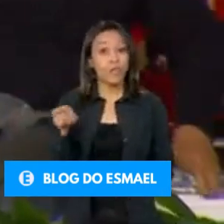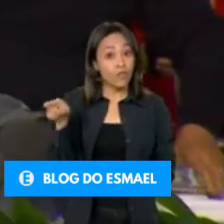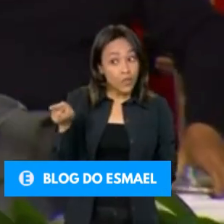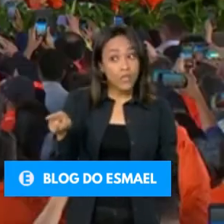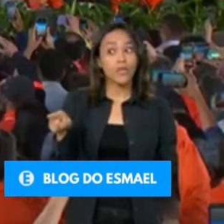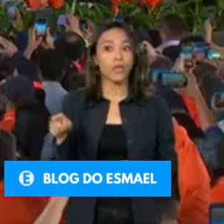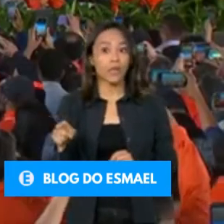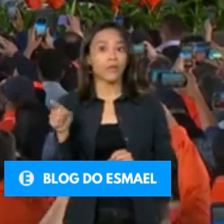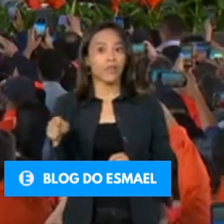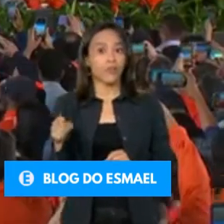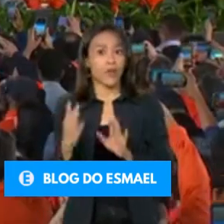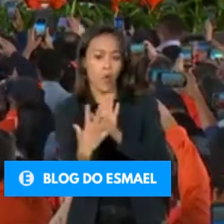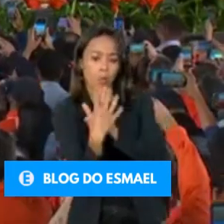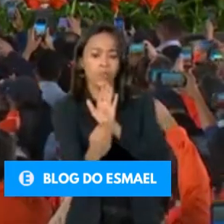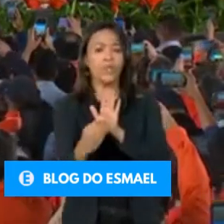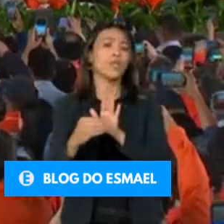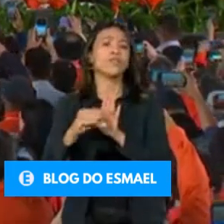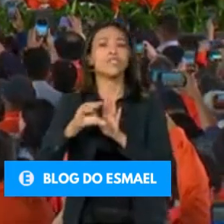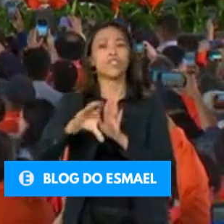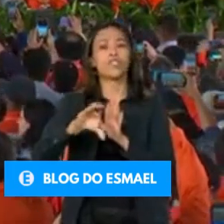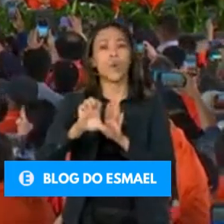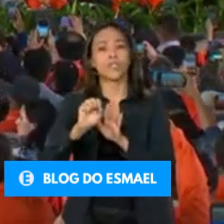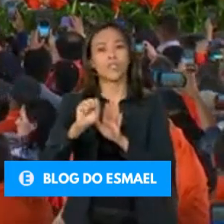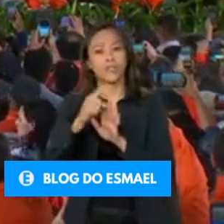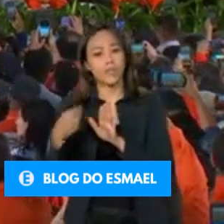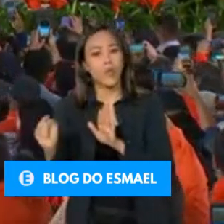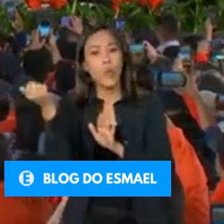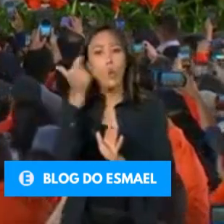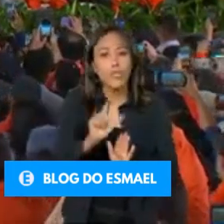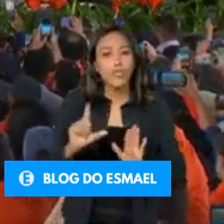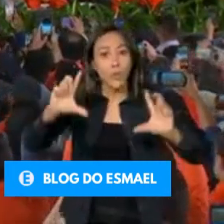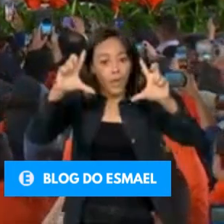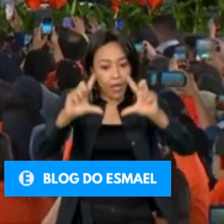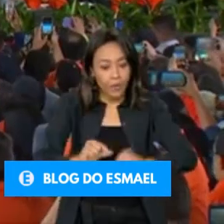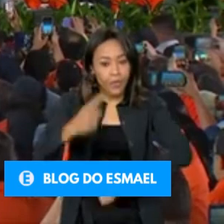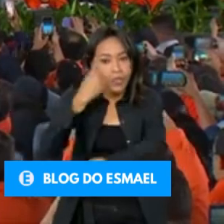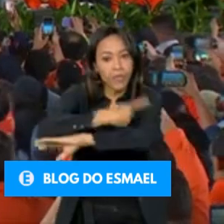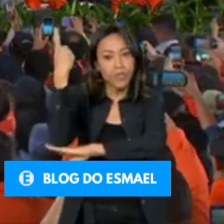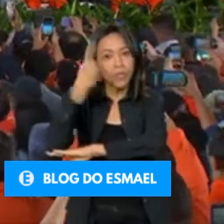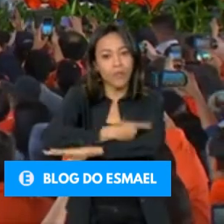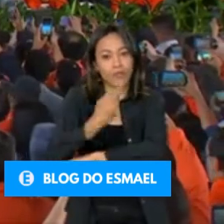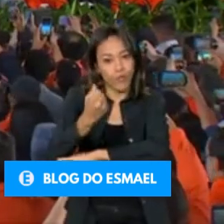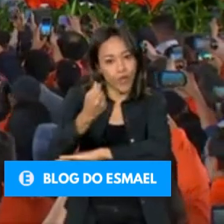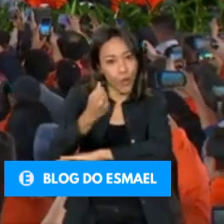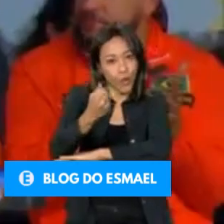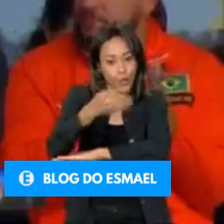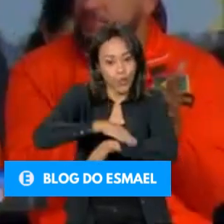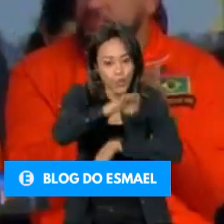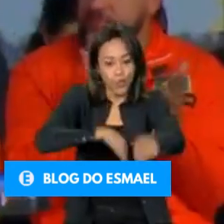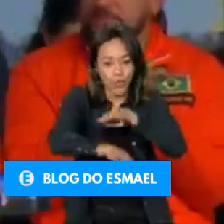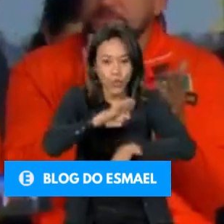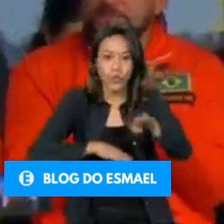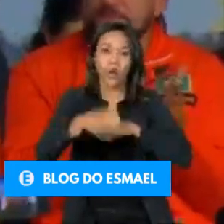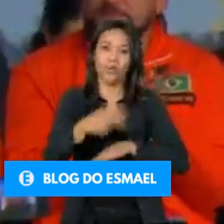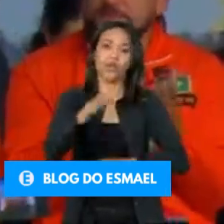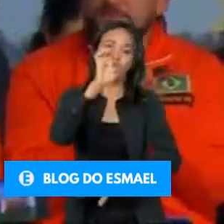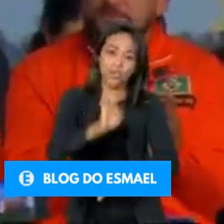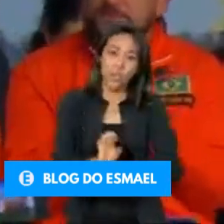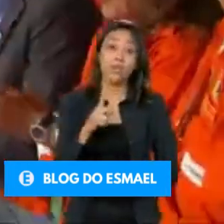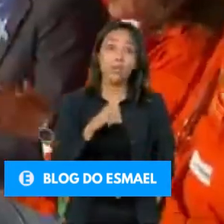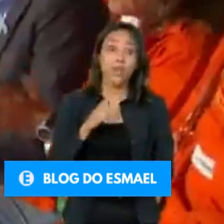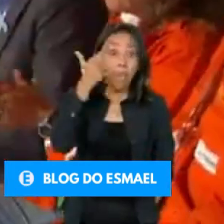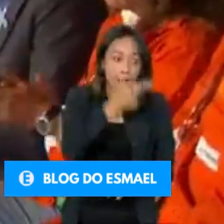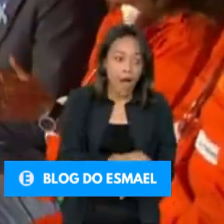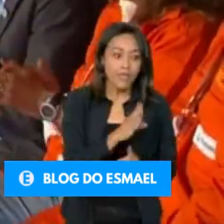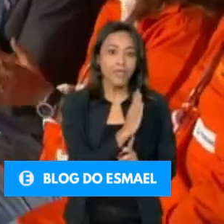fez aqui, você conseguiu reduzir o pedágio pela metade aqui no estado do Paraná, e nós temos mais alguns bilhões de